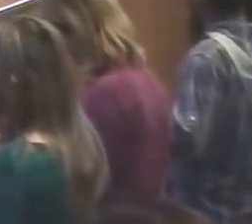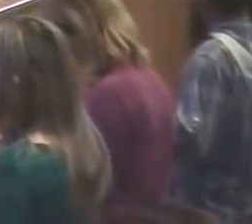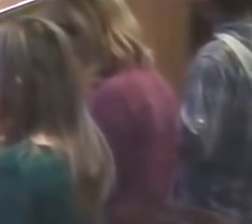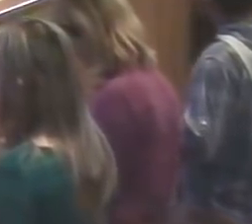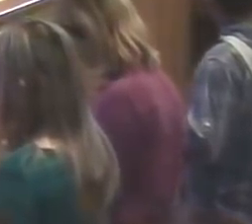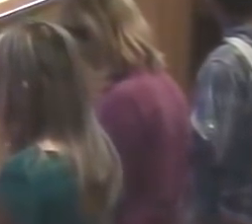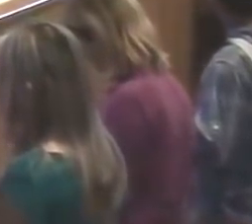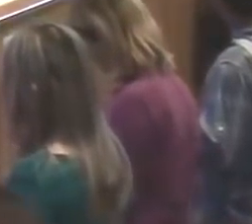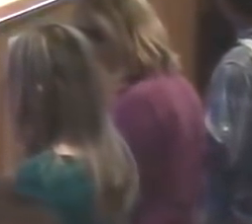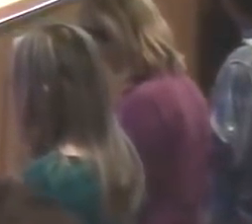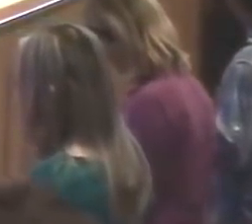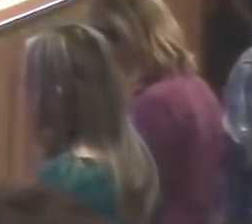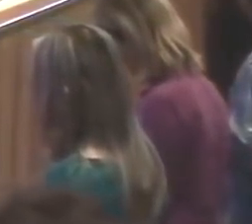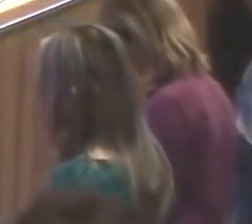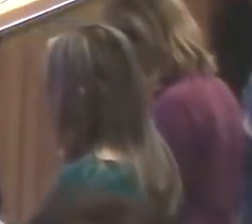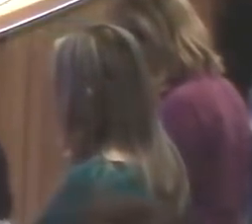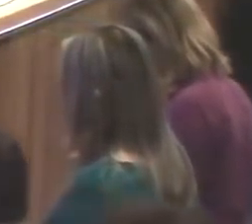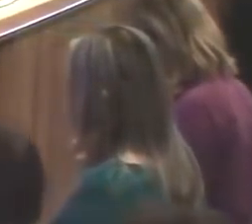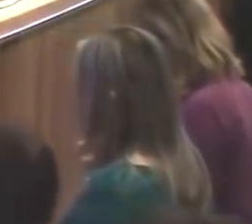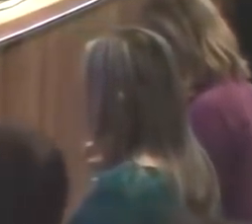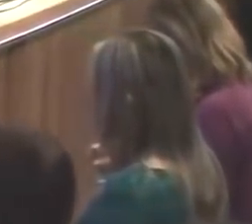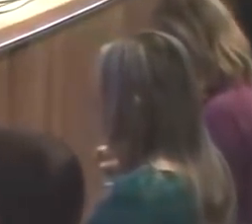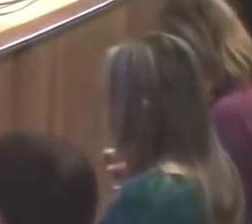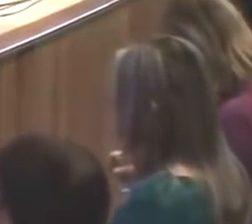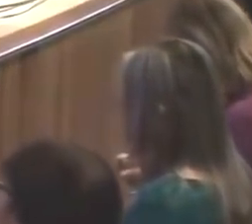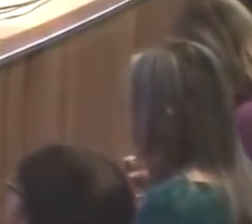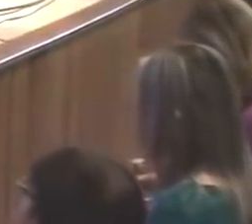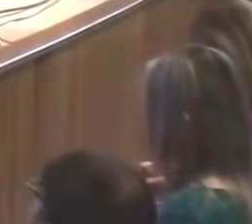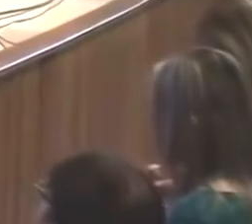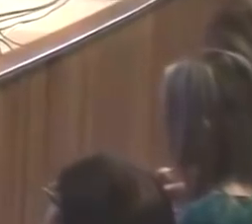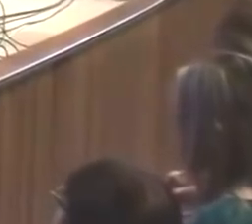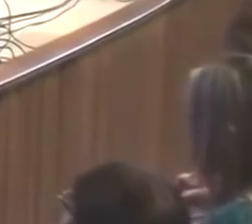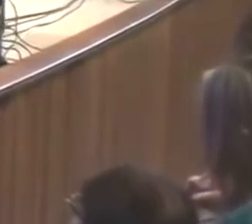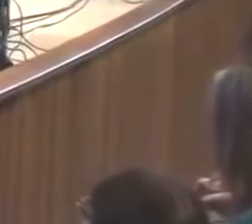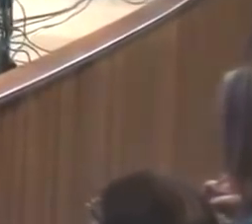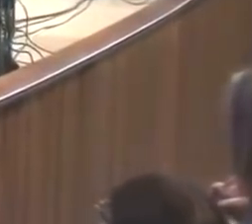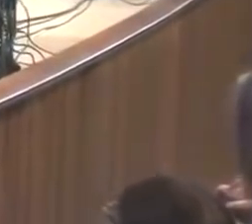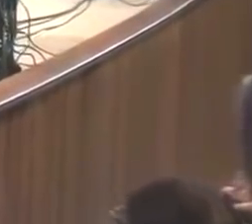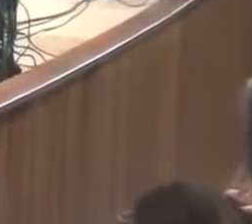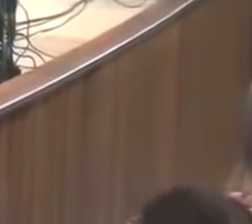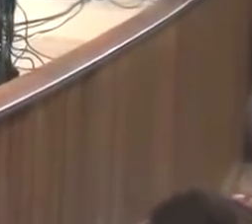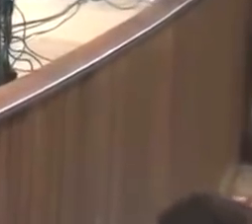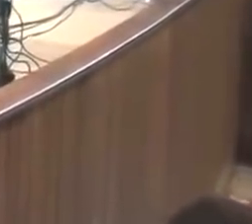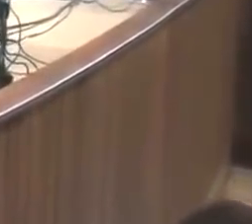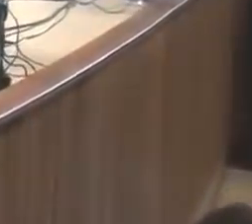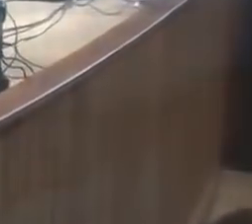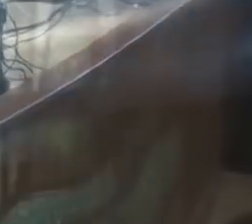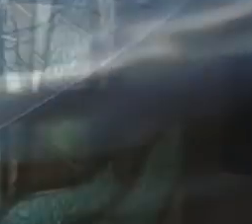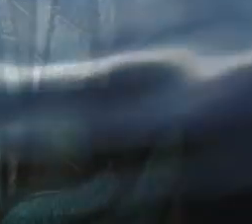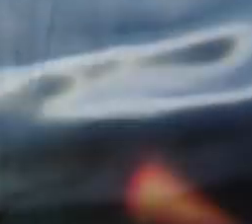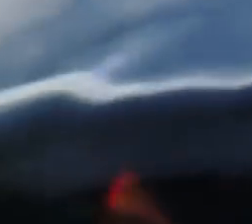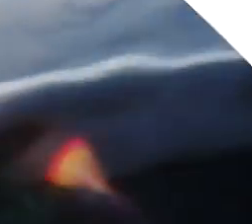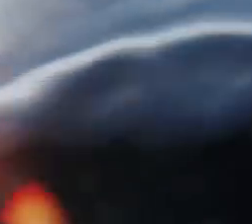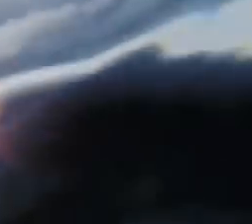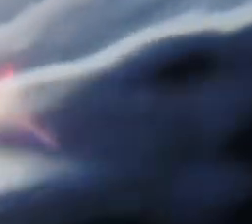junto conosco, todo mundo, adora Jesus que está aqui, Ele que vai responder a nossa oração.